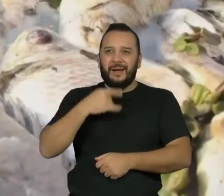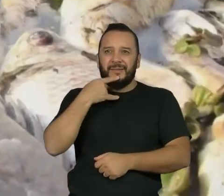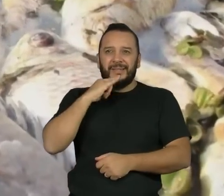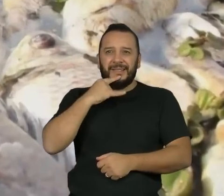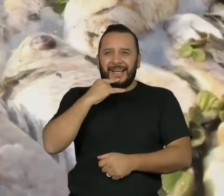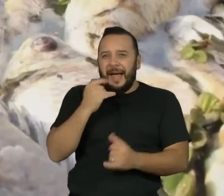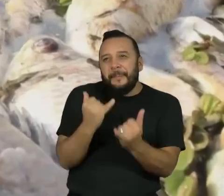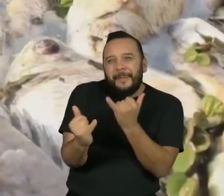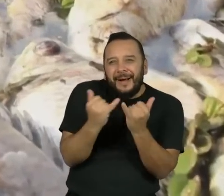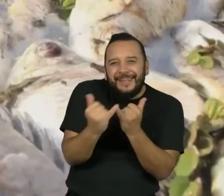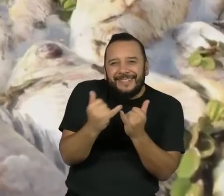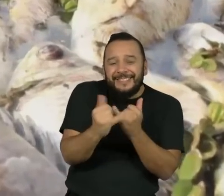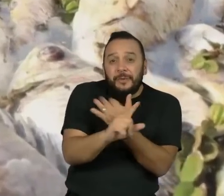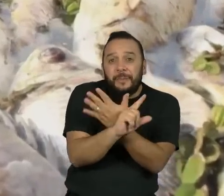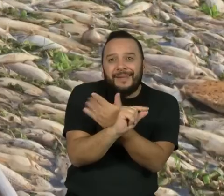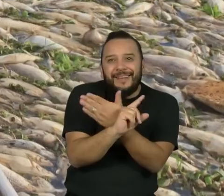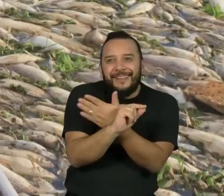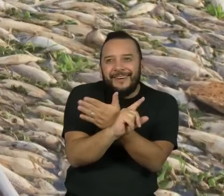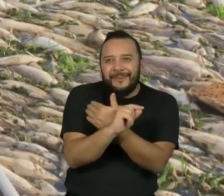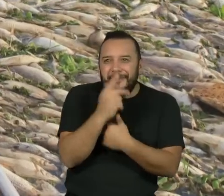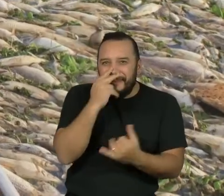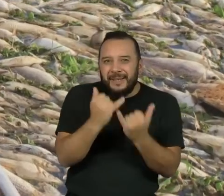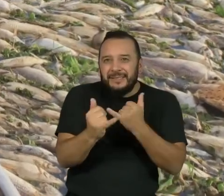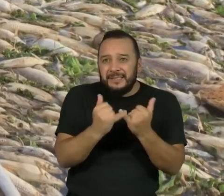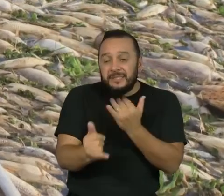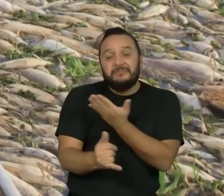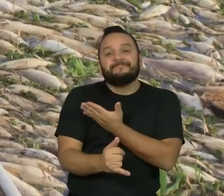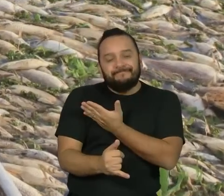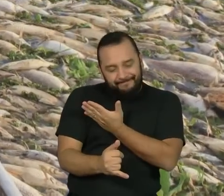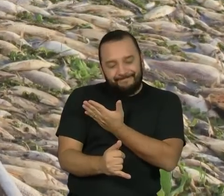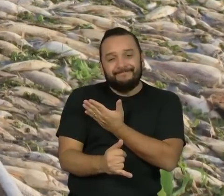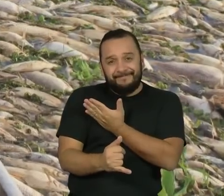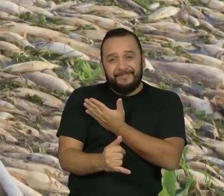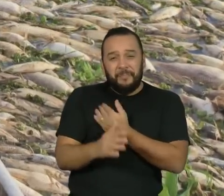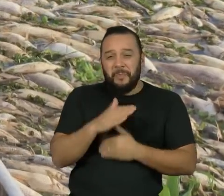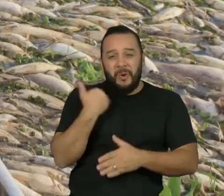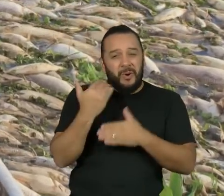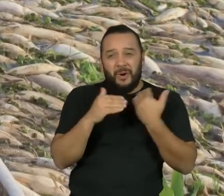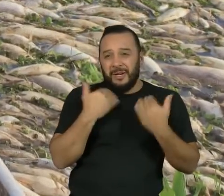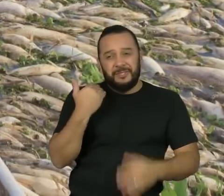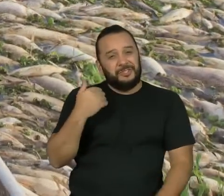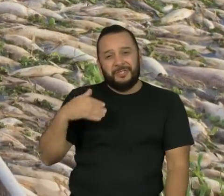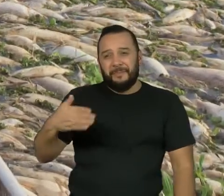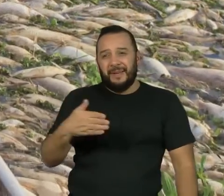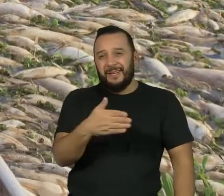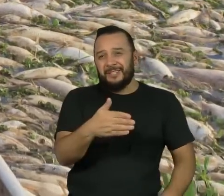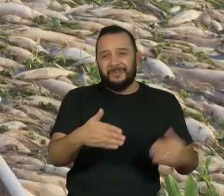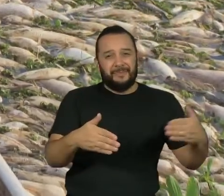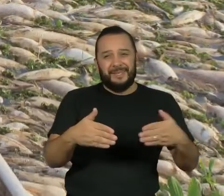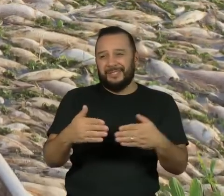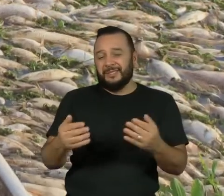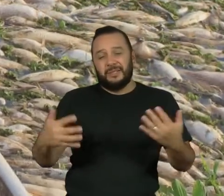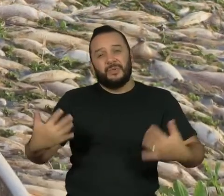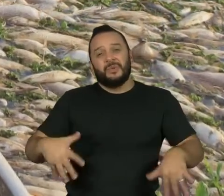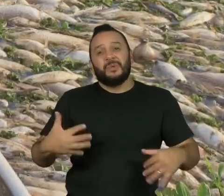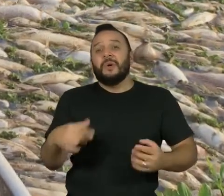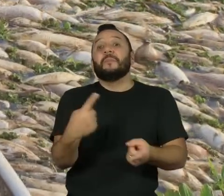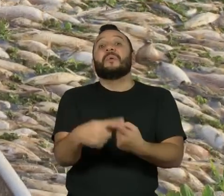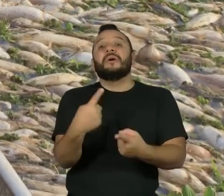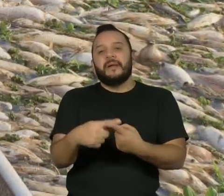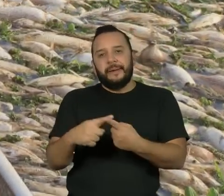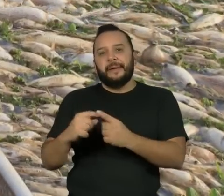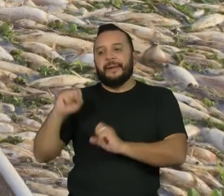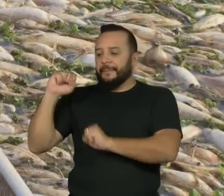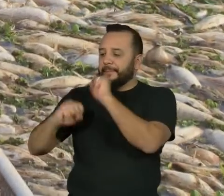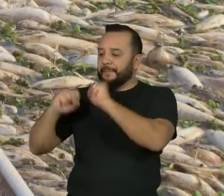Pantanal. Segundo a CETESB, Companhia Ambiental do Estado, a morte de toneladas de peixes foi causada por uma